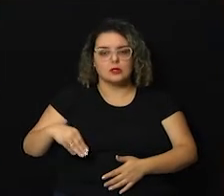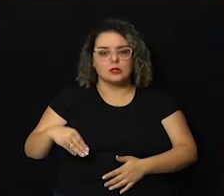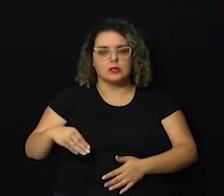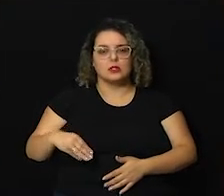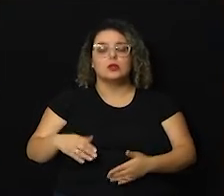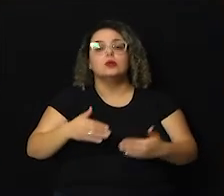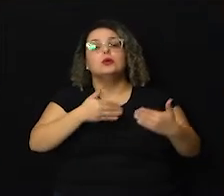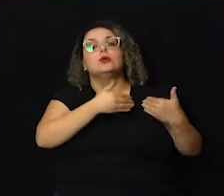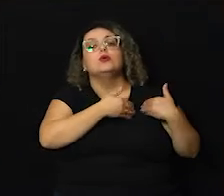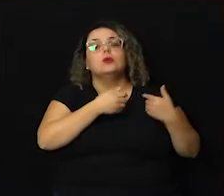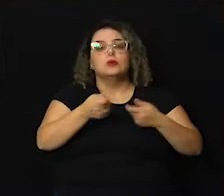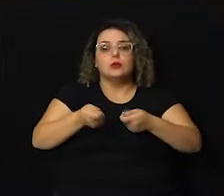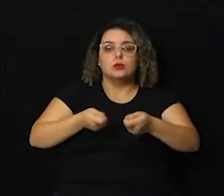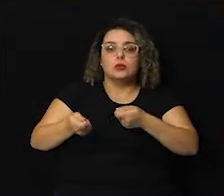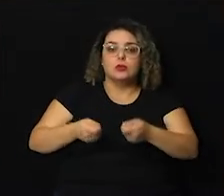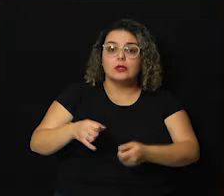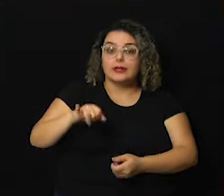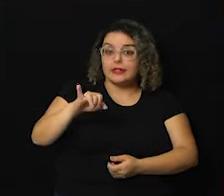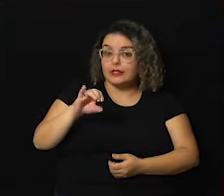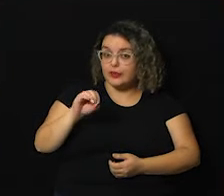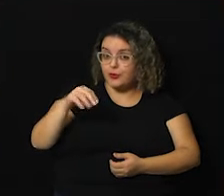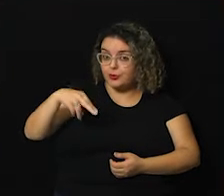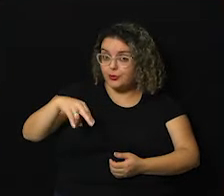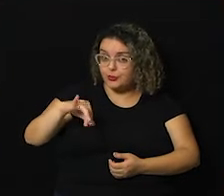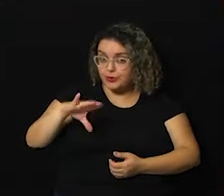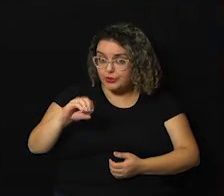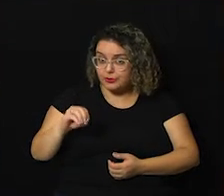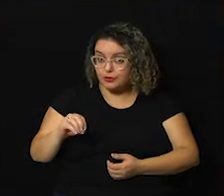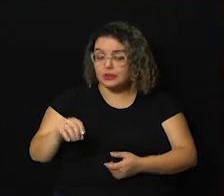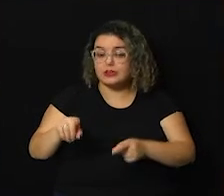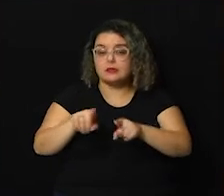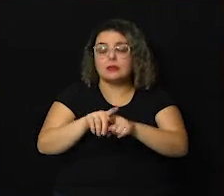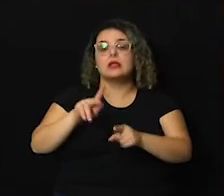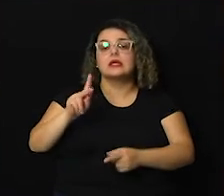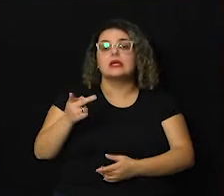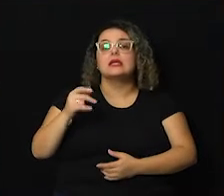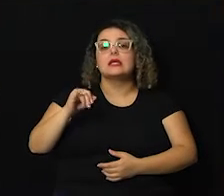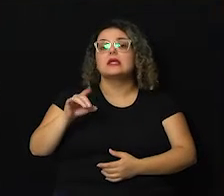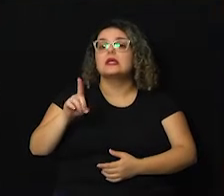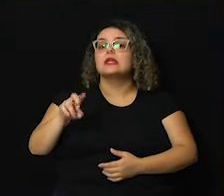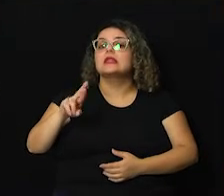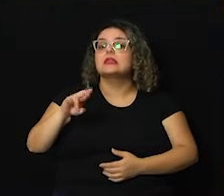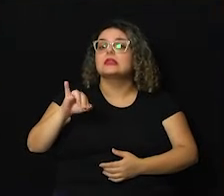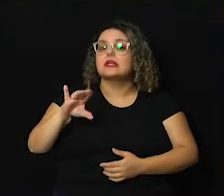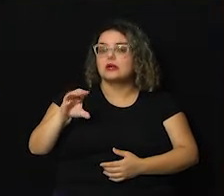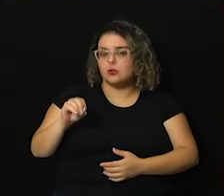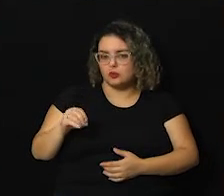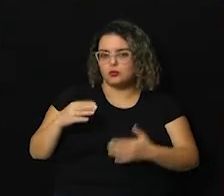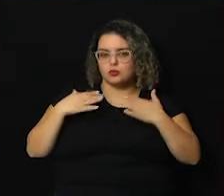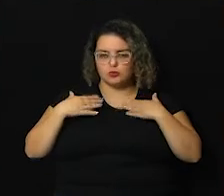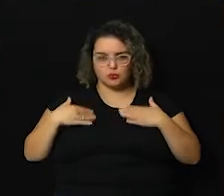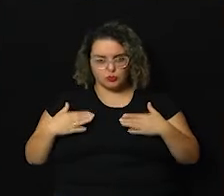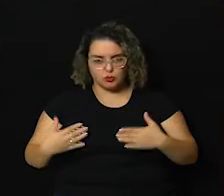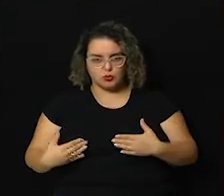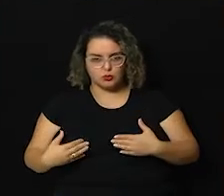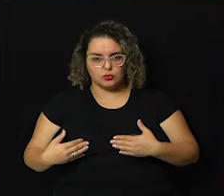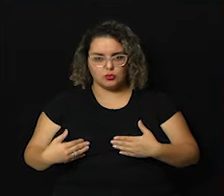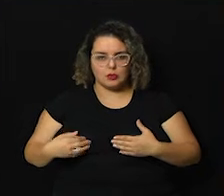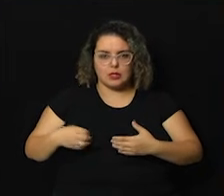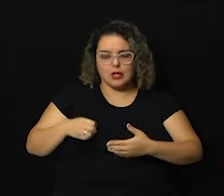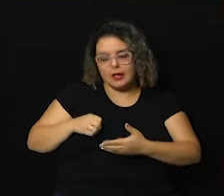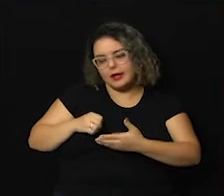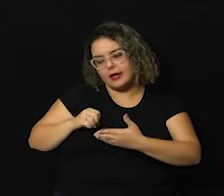o responsável pelo equilíbrio iônico e hídrico do corpo. Tá? É quem faz a retirada ou